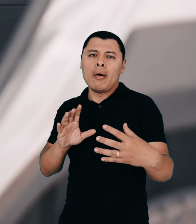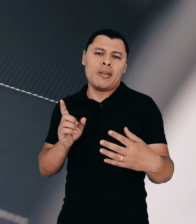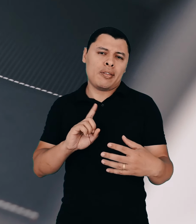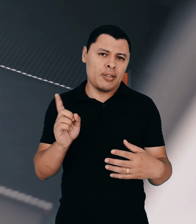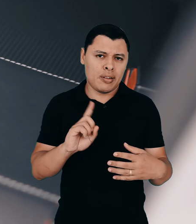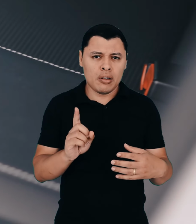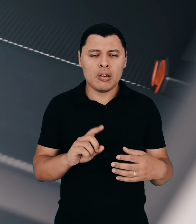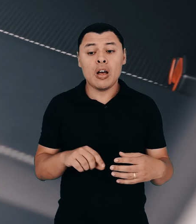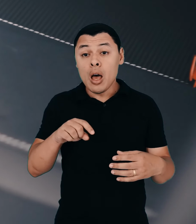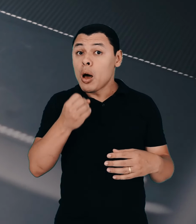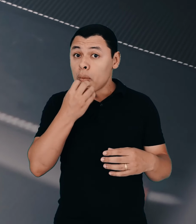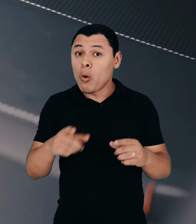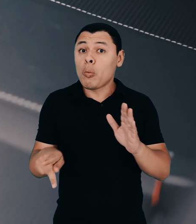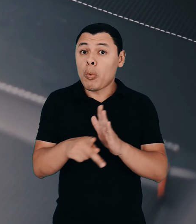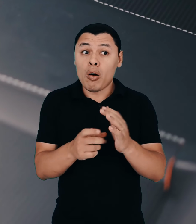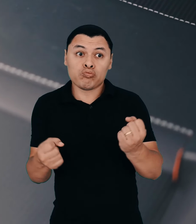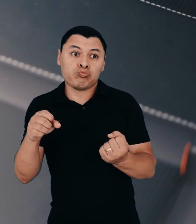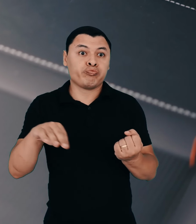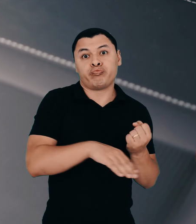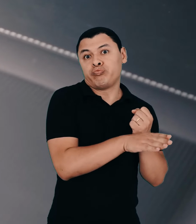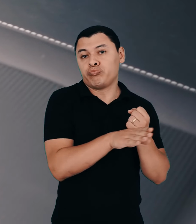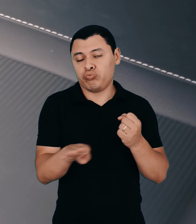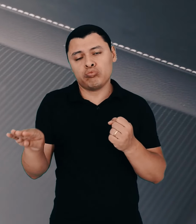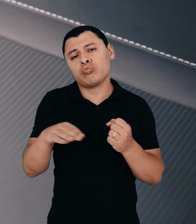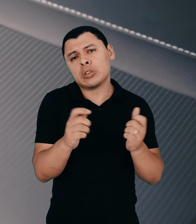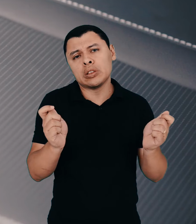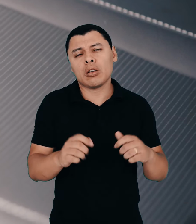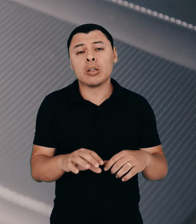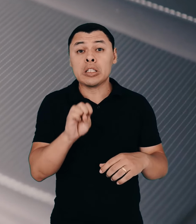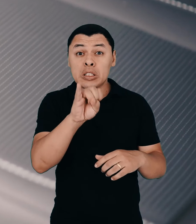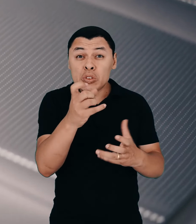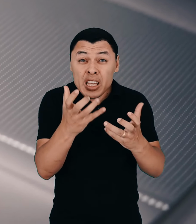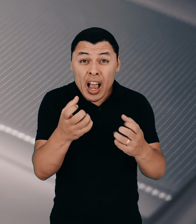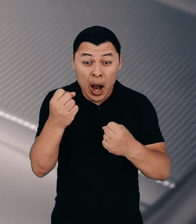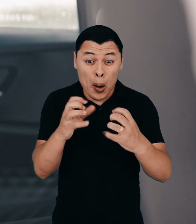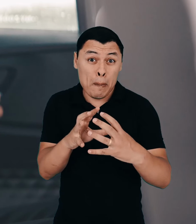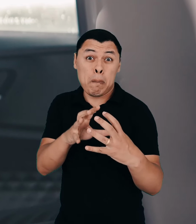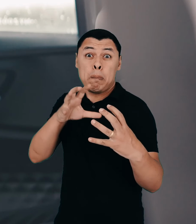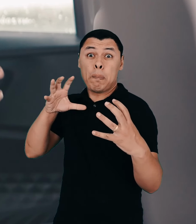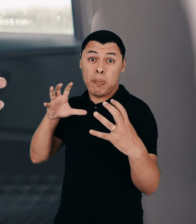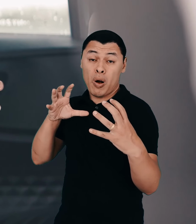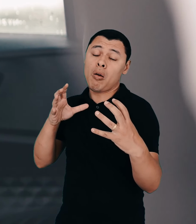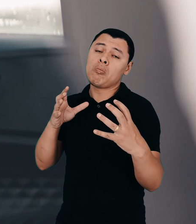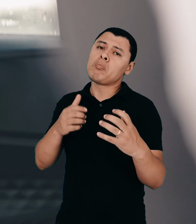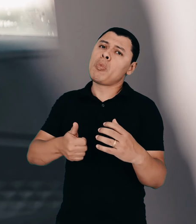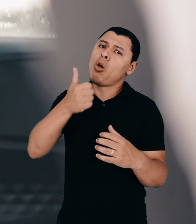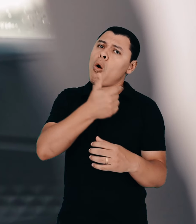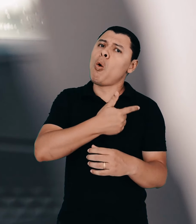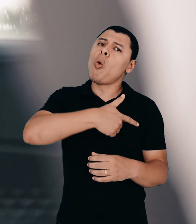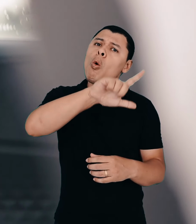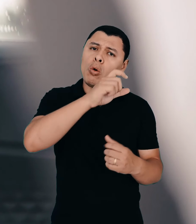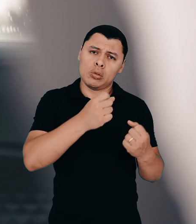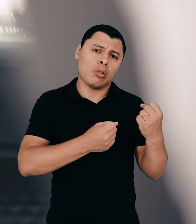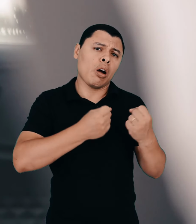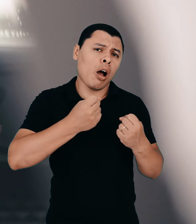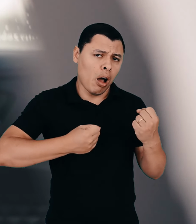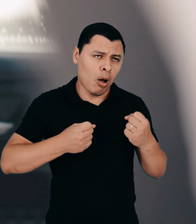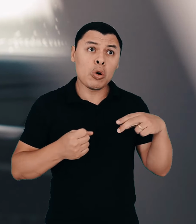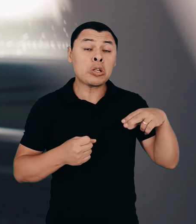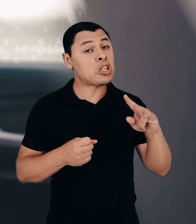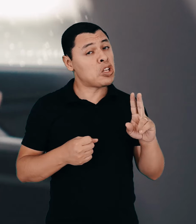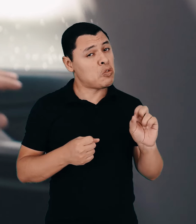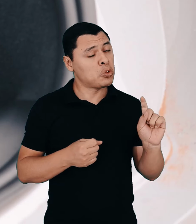mais, mas se você precisa muito de um espaço traseiro avantajado, talvez valha você ver aí, por exemplo, outras opções, mesmo além do Nivus. Agora